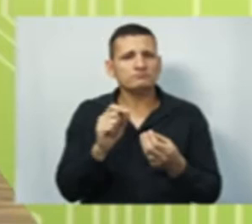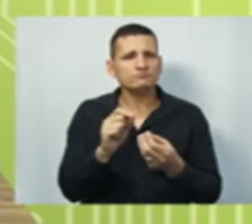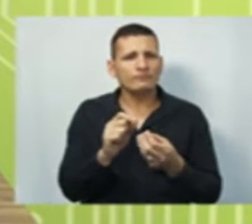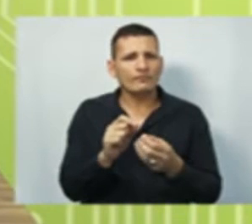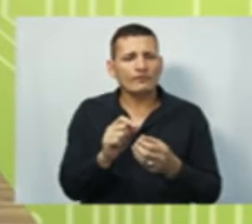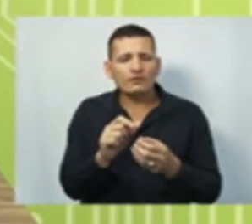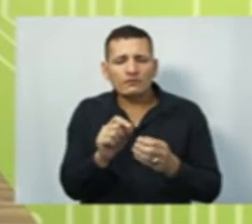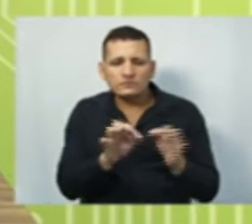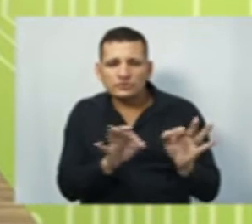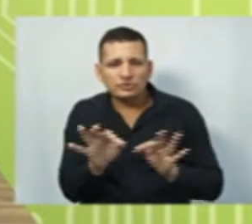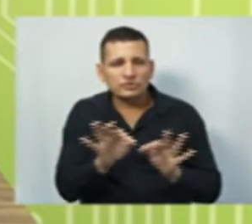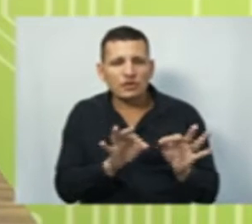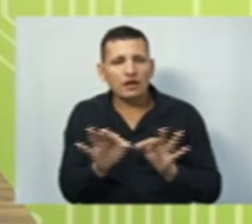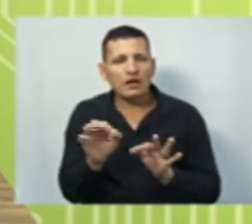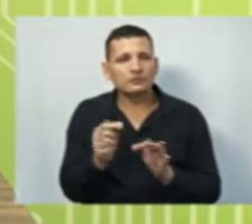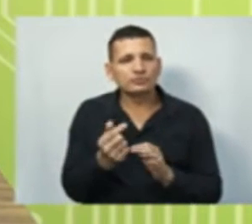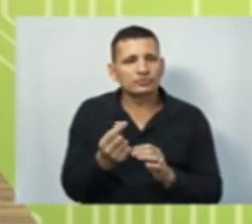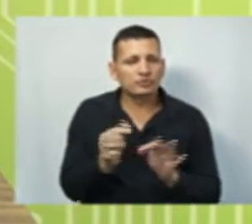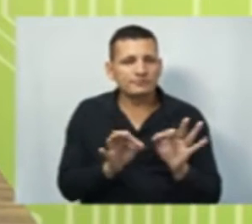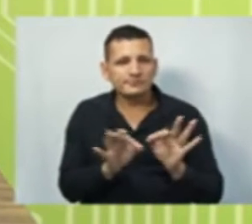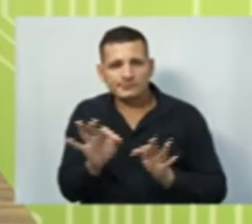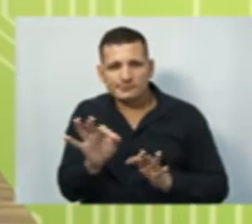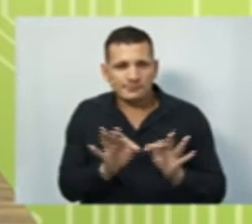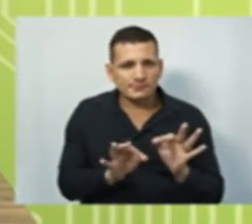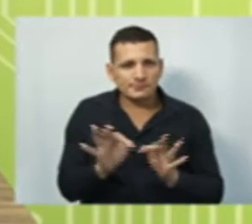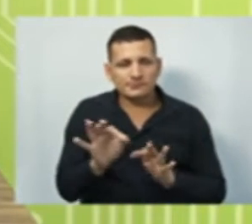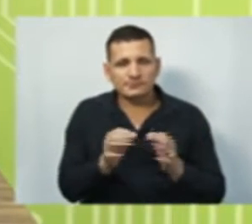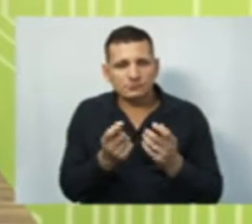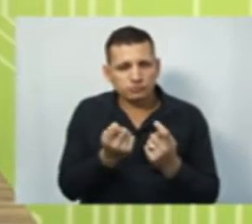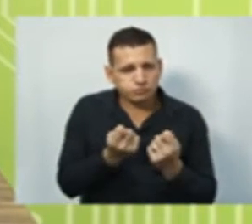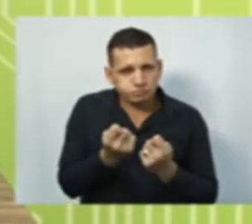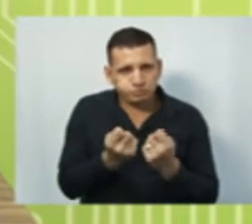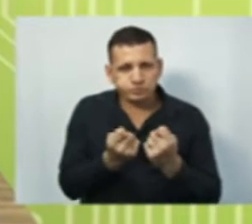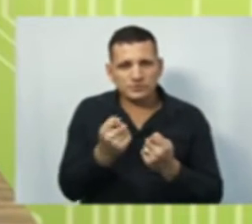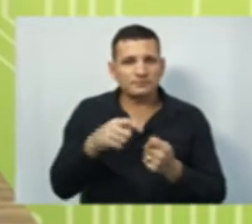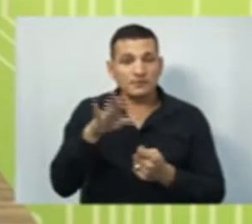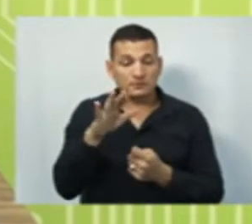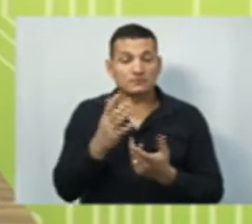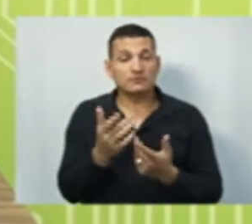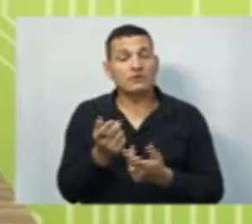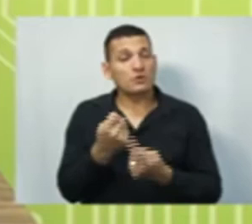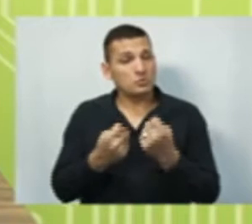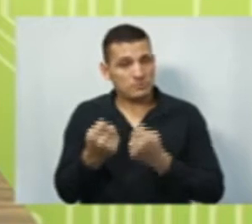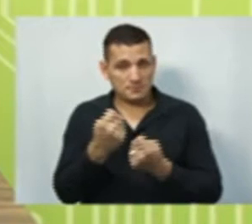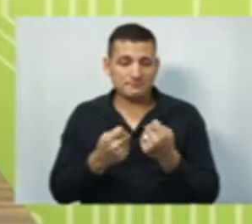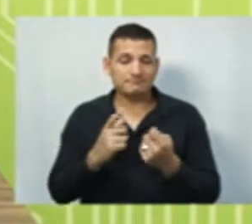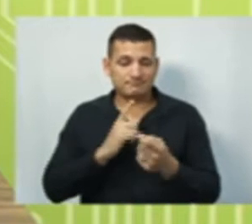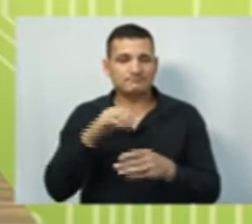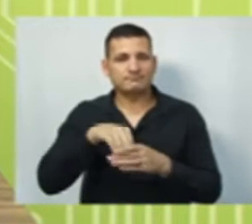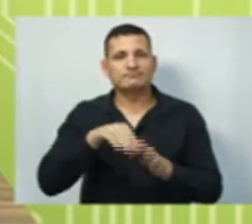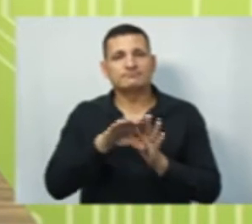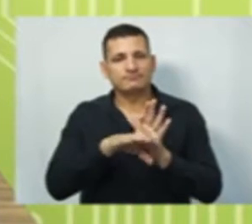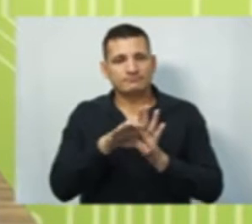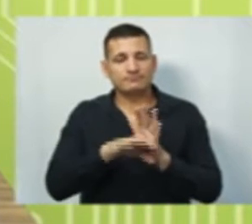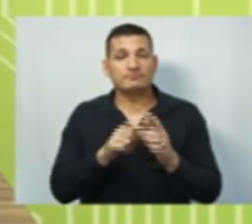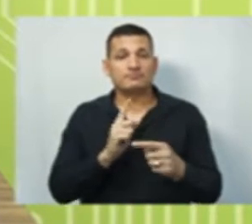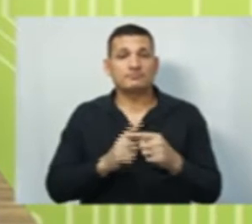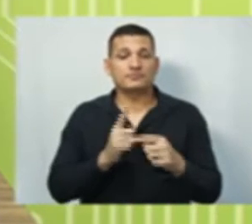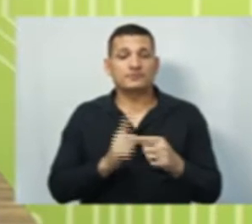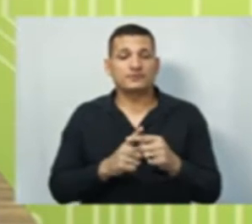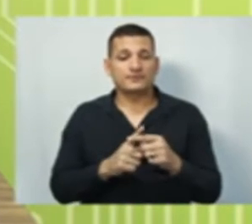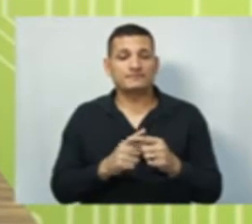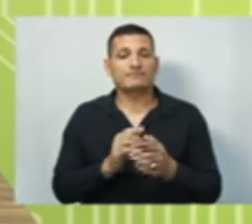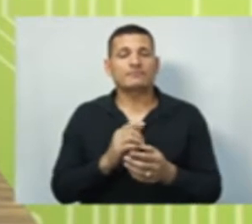de uma maneira mais comedida ou mais econômica. A economia está muito ligada a esse conceito porque nós vemos a economia